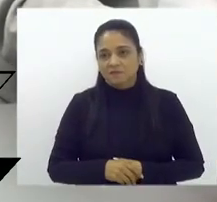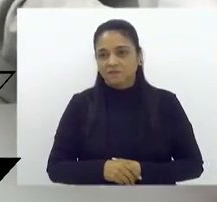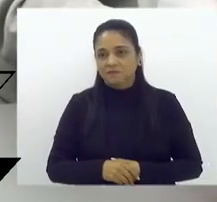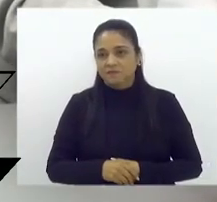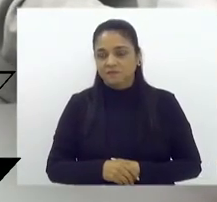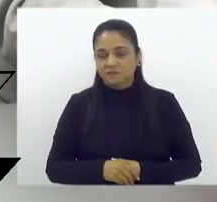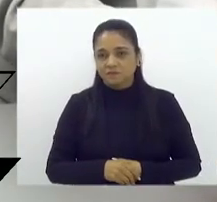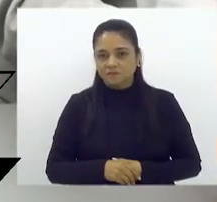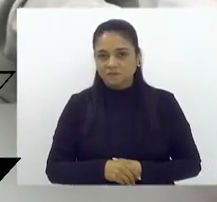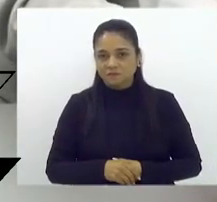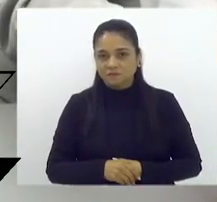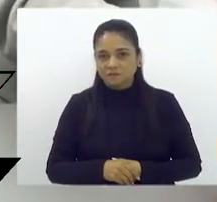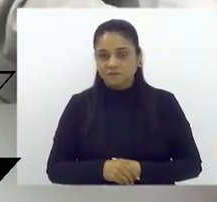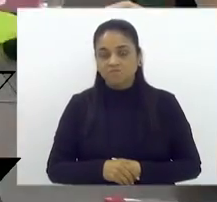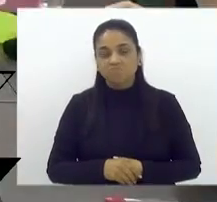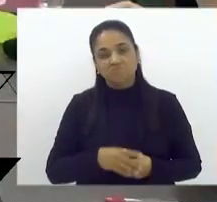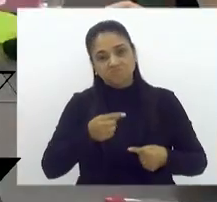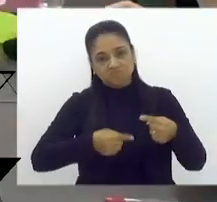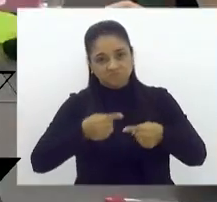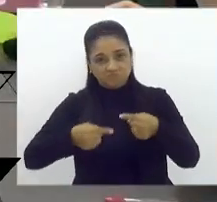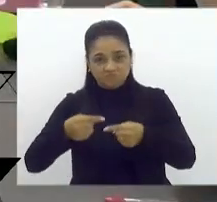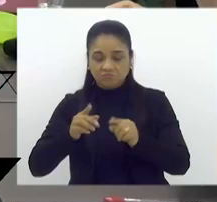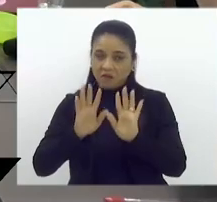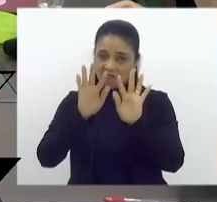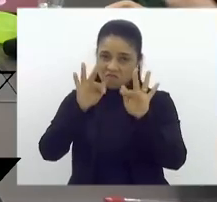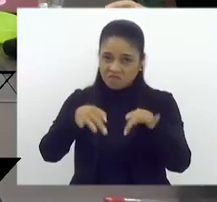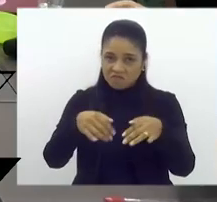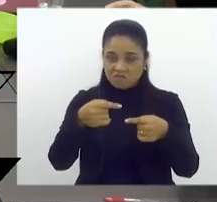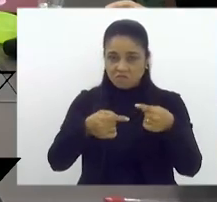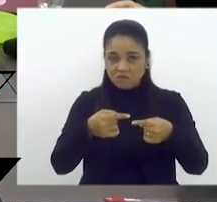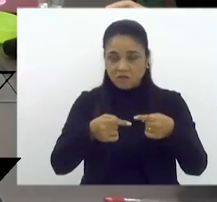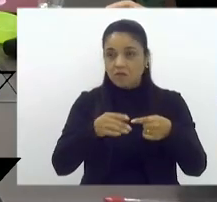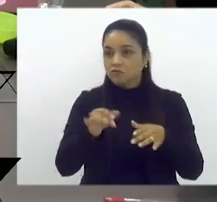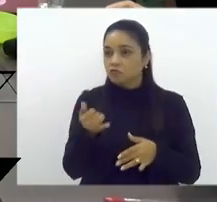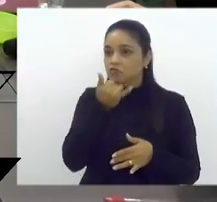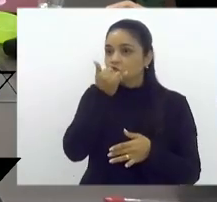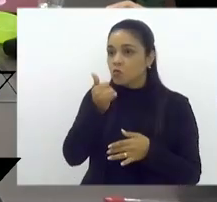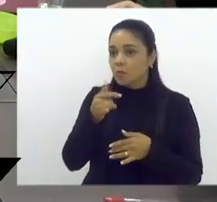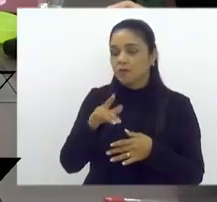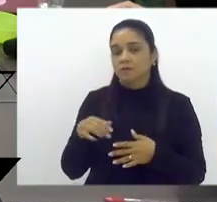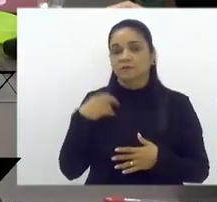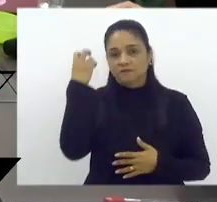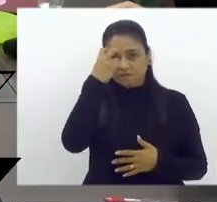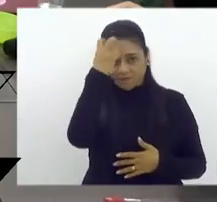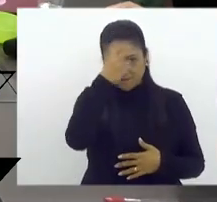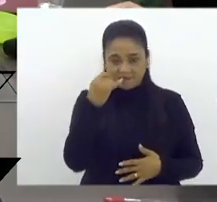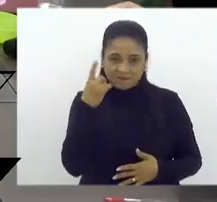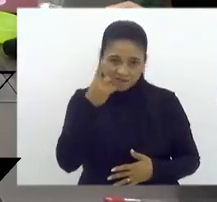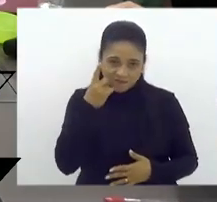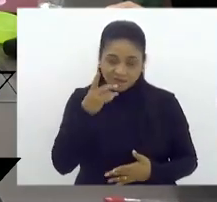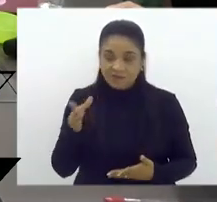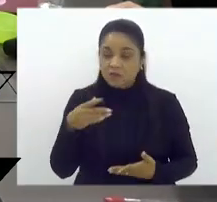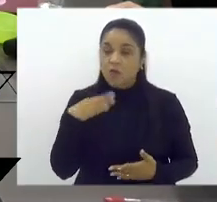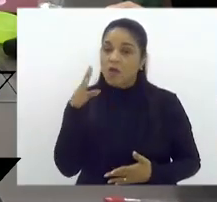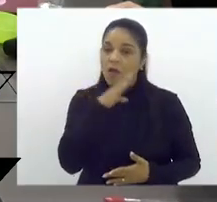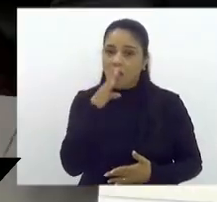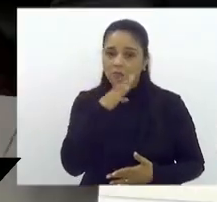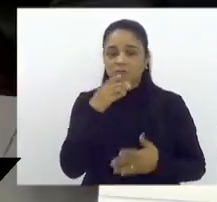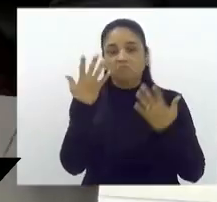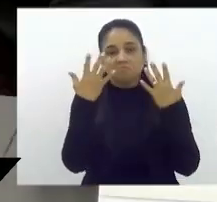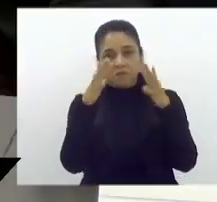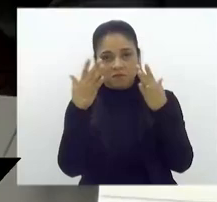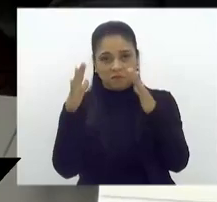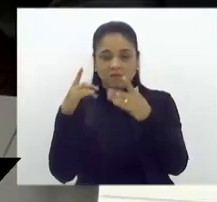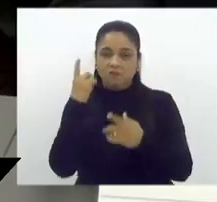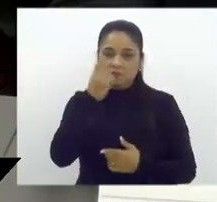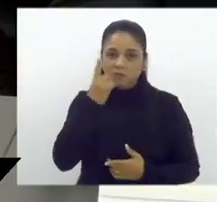Perfeito. Não havendo quem queira discutir, presidente, encerrada a discussão. Presidente, desculpa, eu deputada queria. Verônica. Presidente, muito rapidamente, primeiro parabenizar